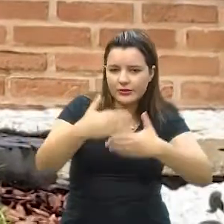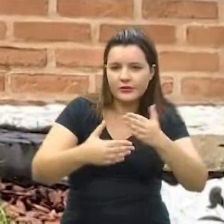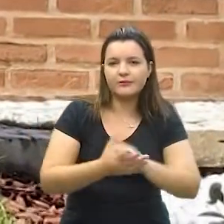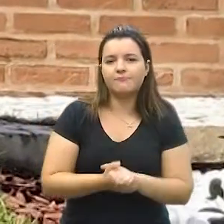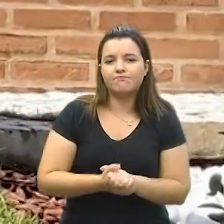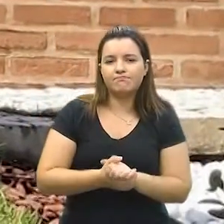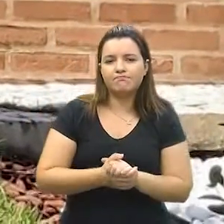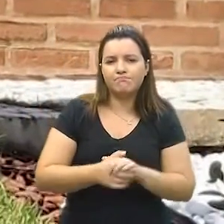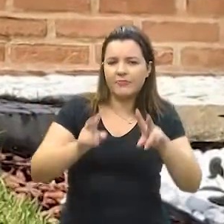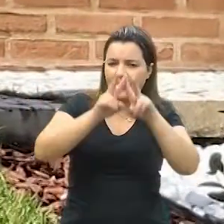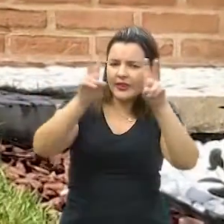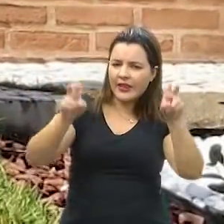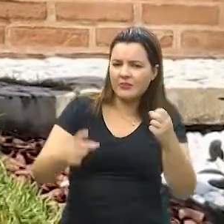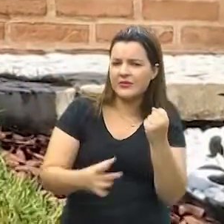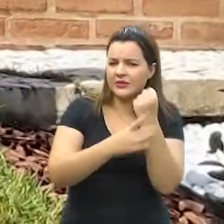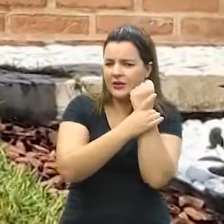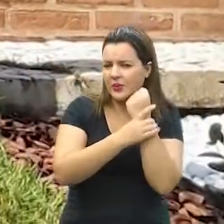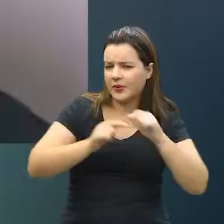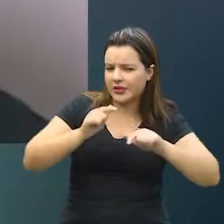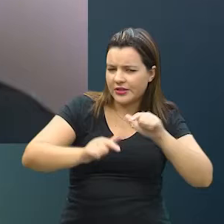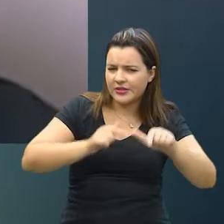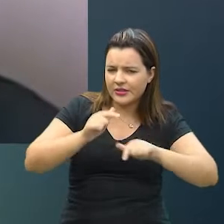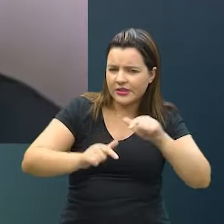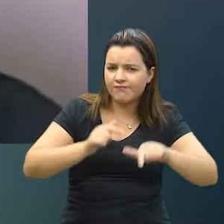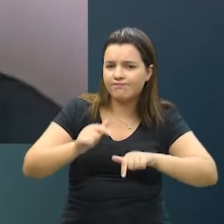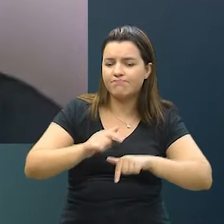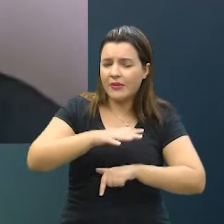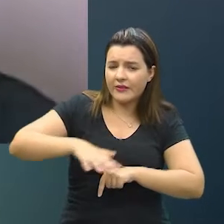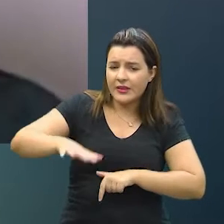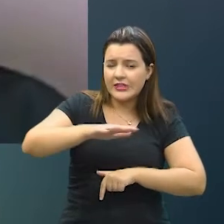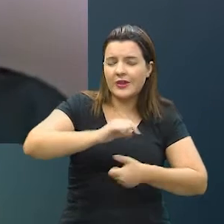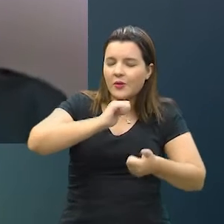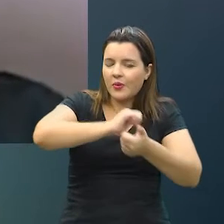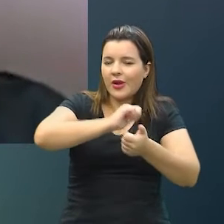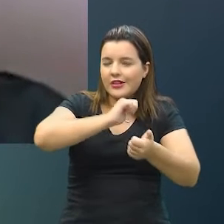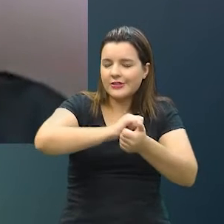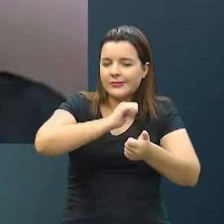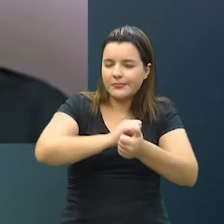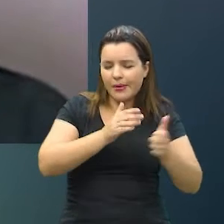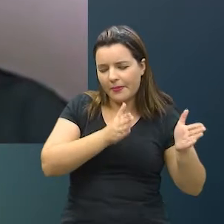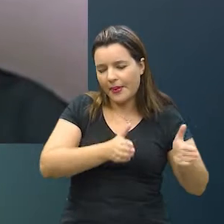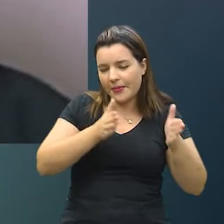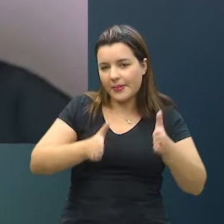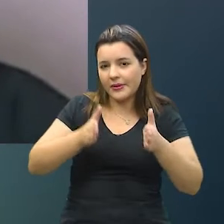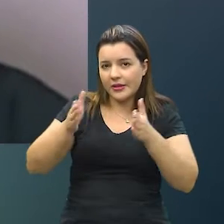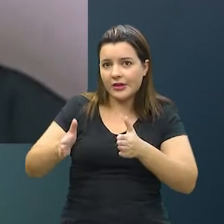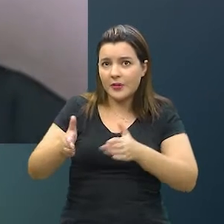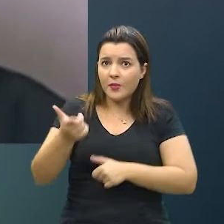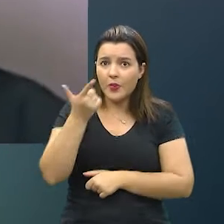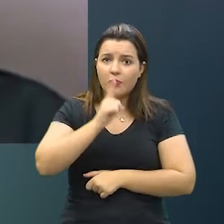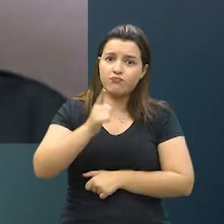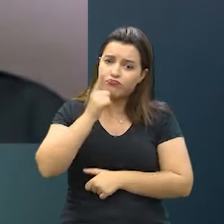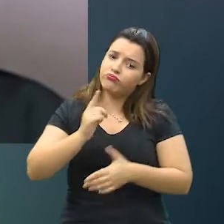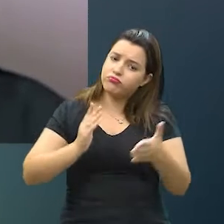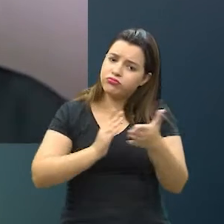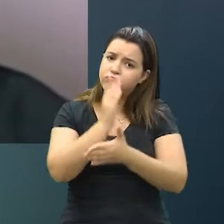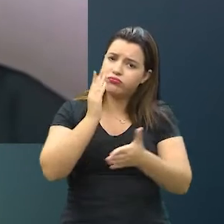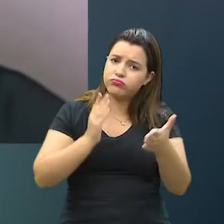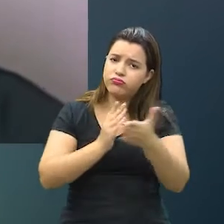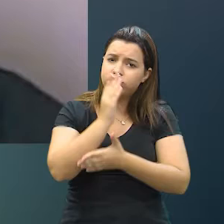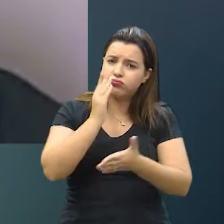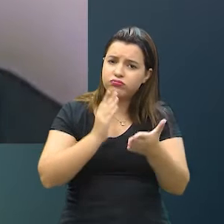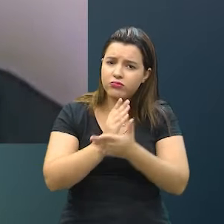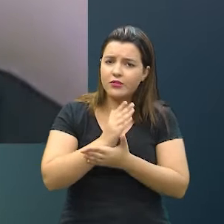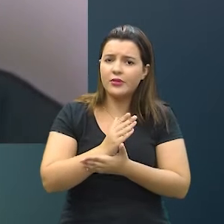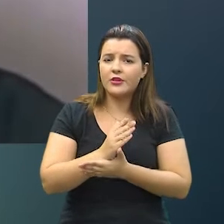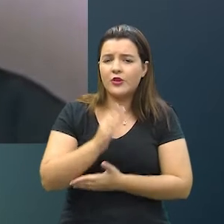procedimentos de segurança do trabalho, procedimentos de qualidade, e foi implantando e foi dando certo. Fomos reduzindo o número